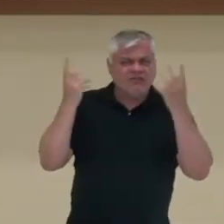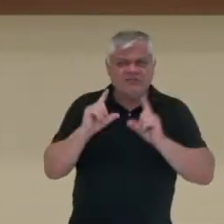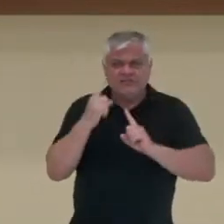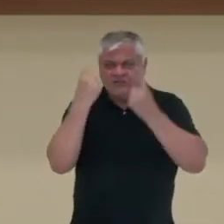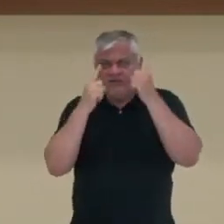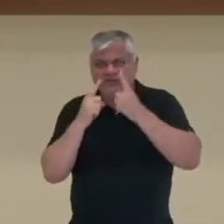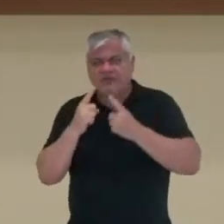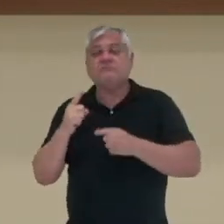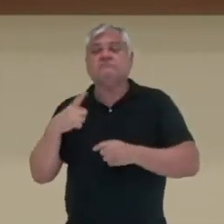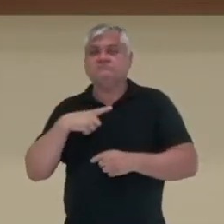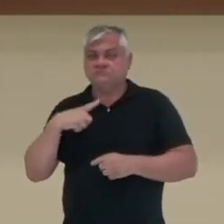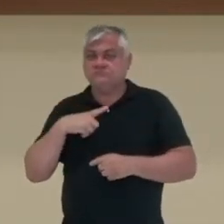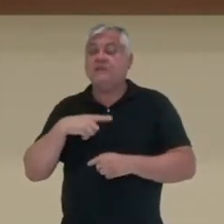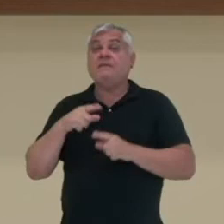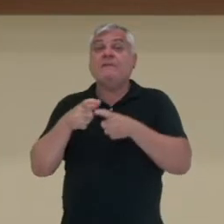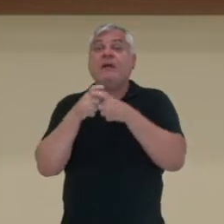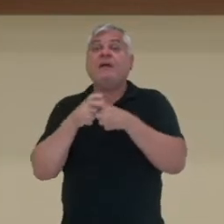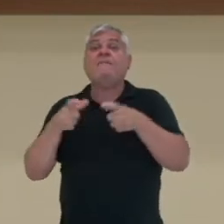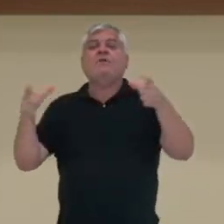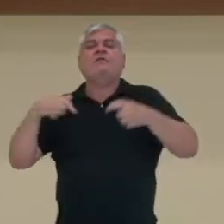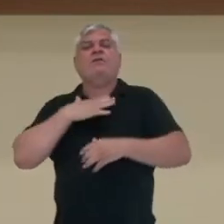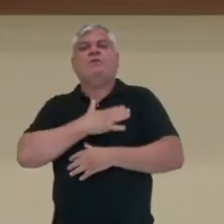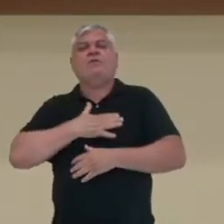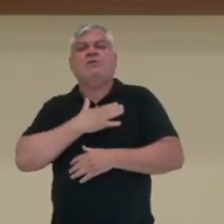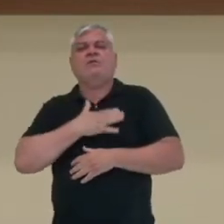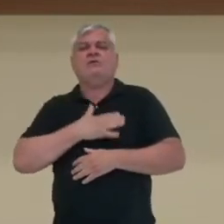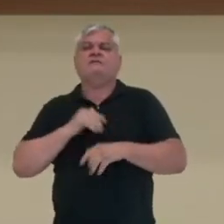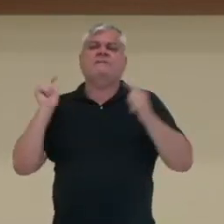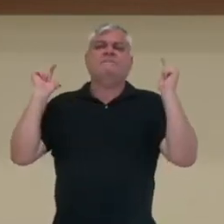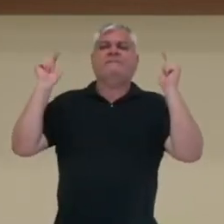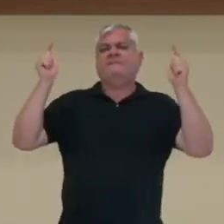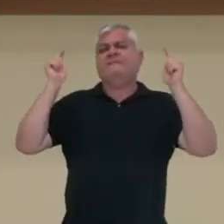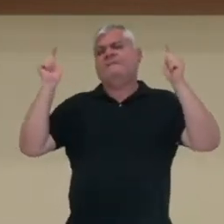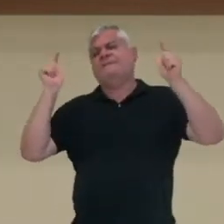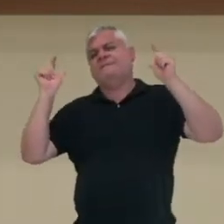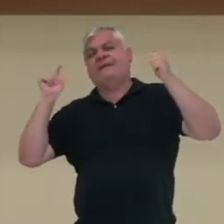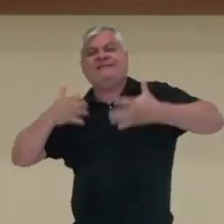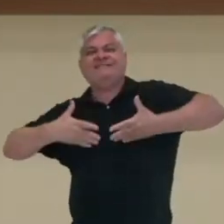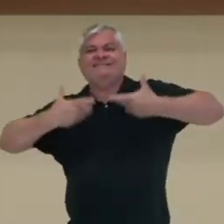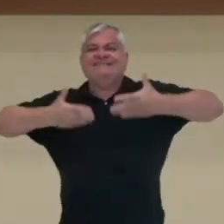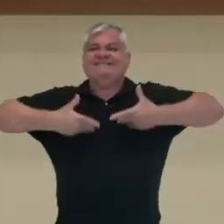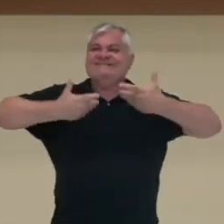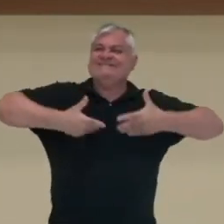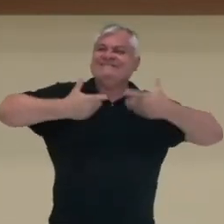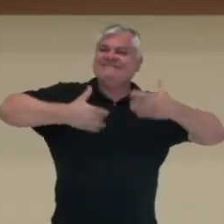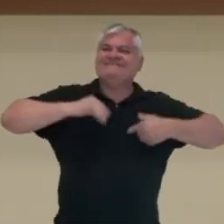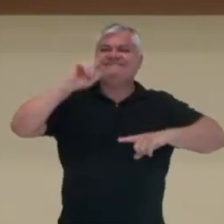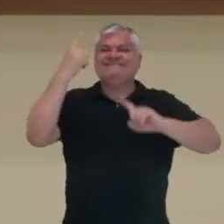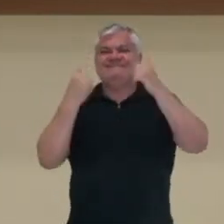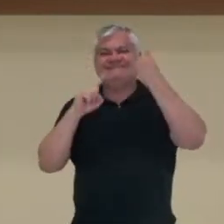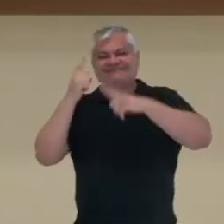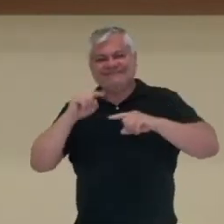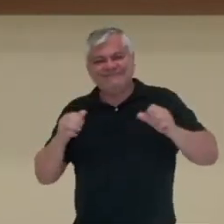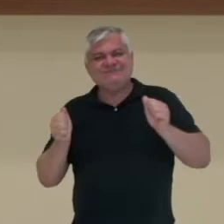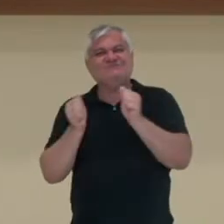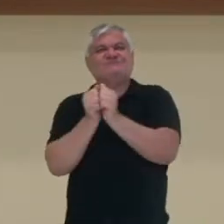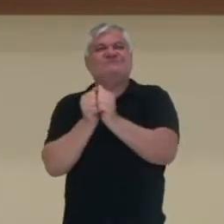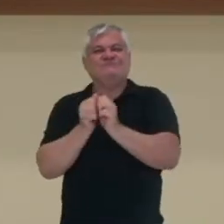a grande maioria das pessoas saem à rua para se divertir, para se alegrar e celebrar juntos